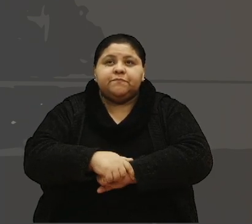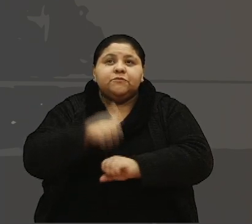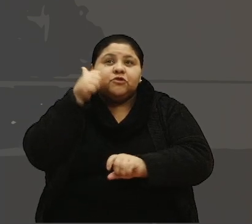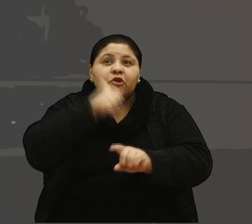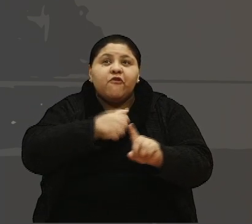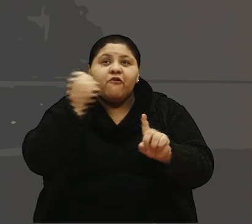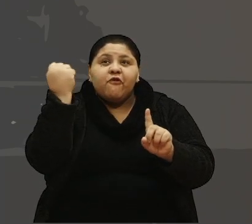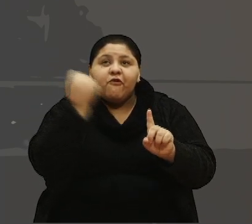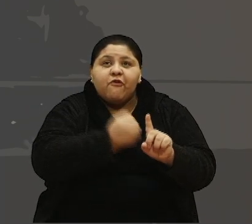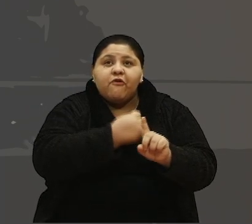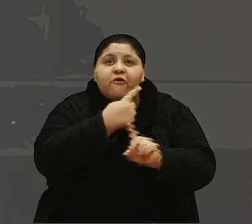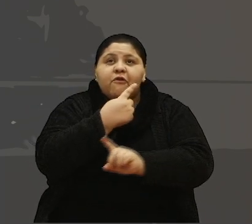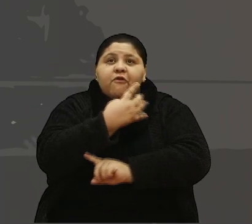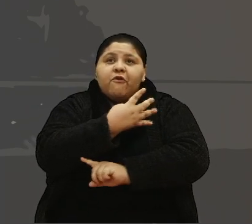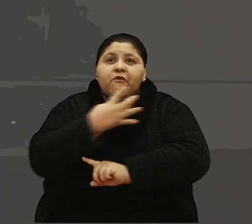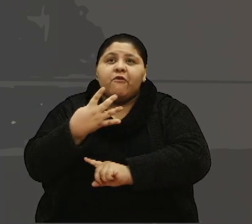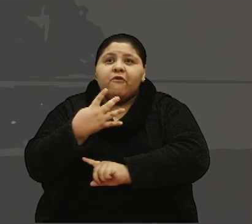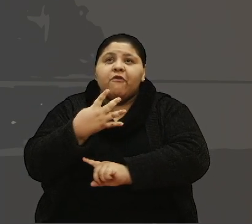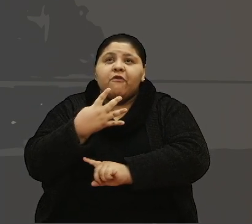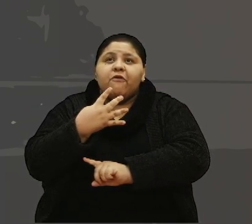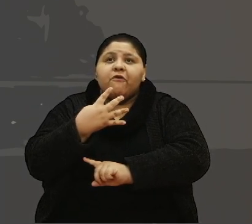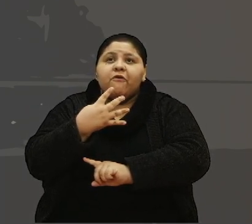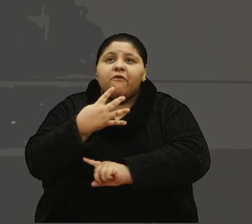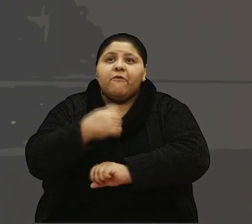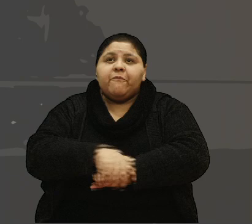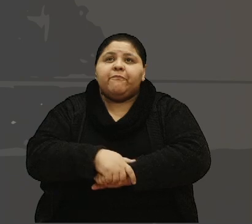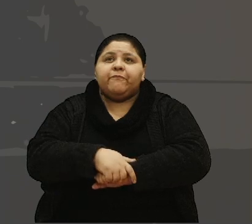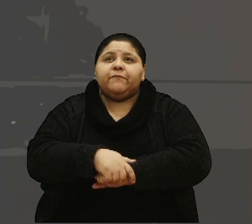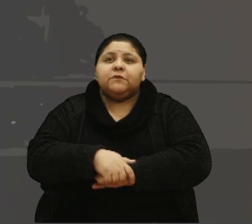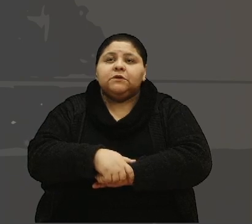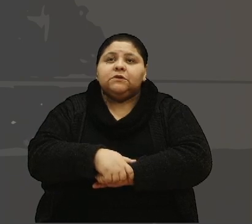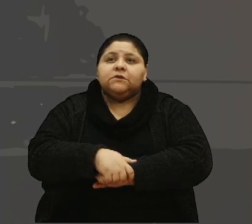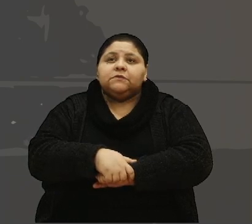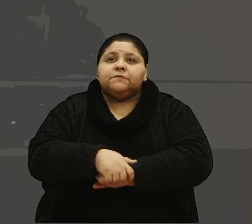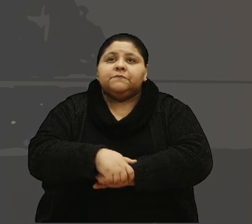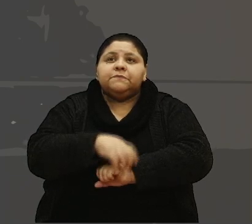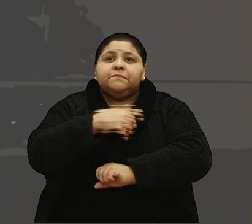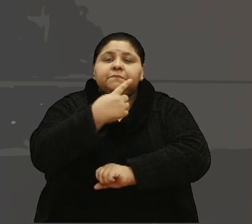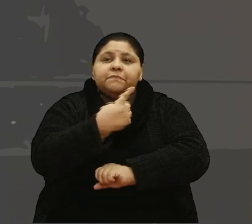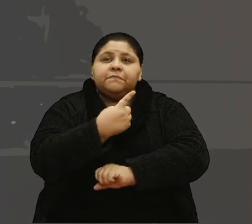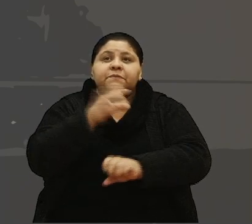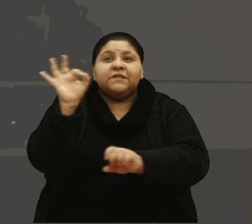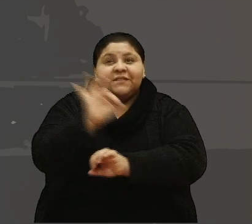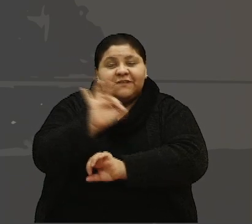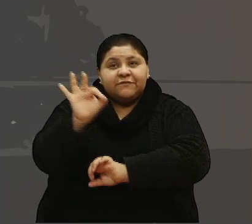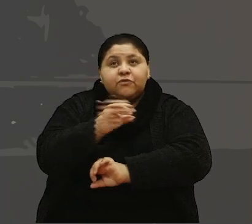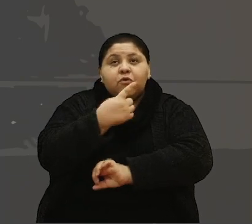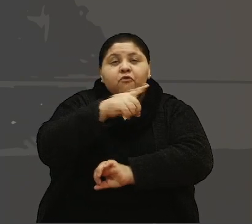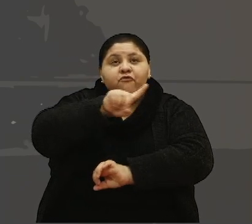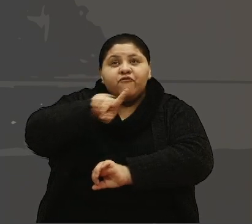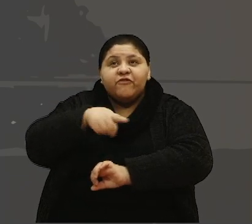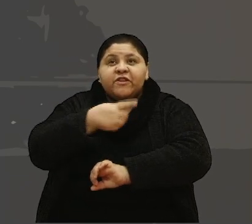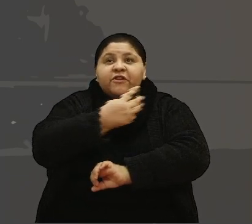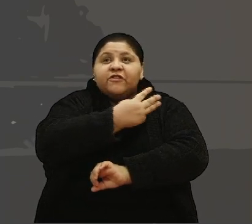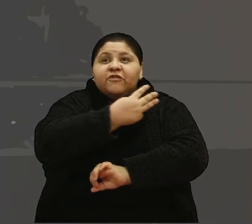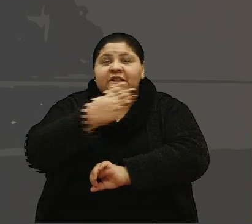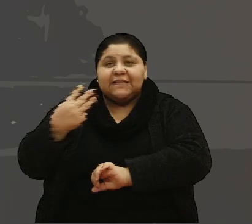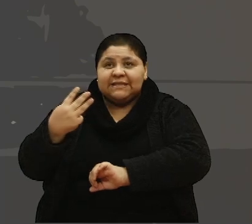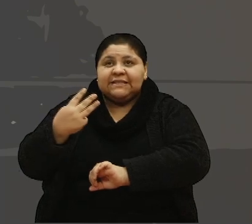Feminicídio, 1.449 vítimas em 23, 1.459 em 24, taxa de